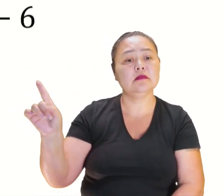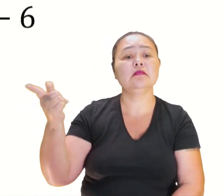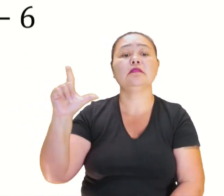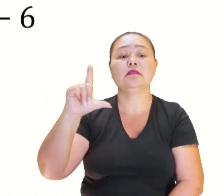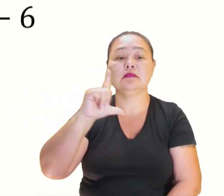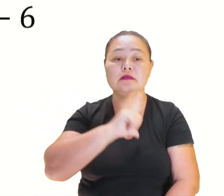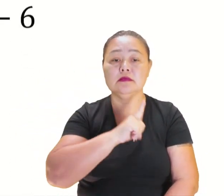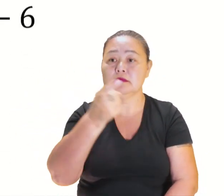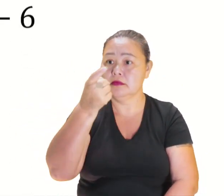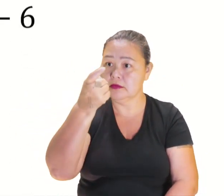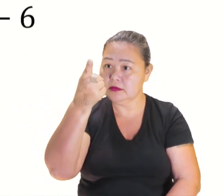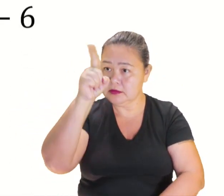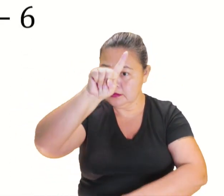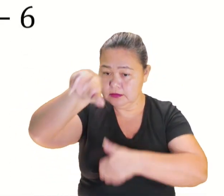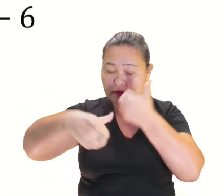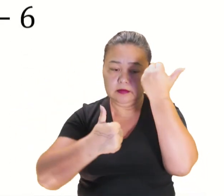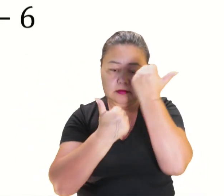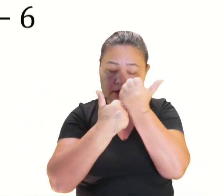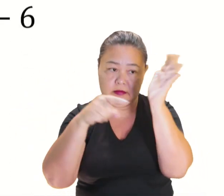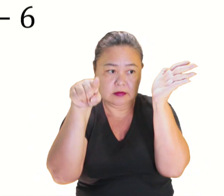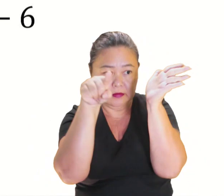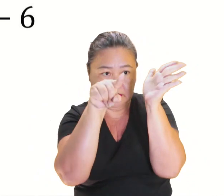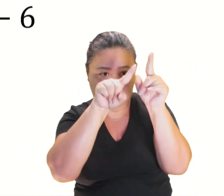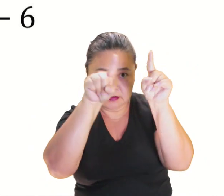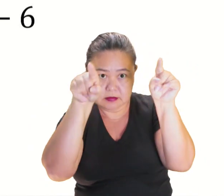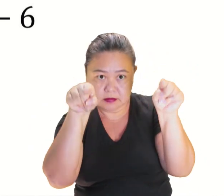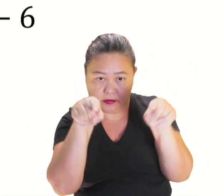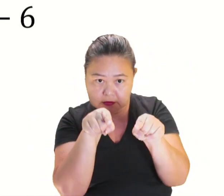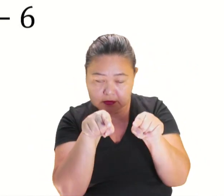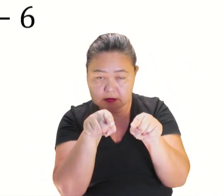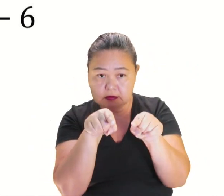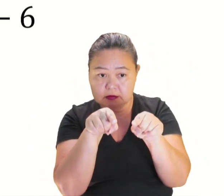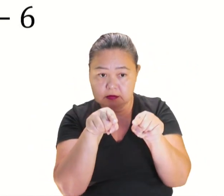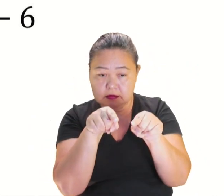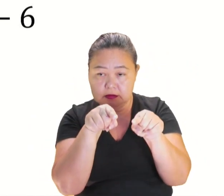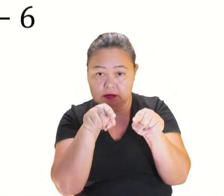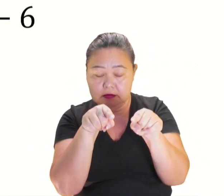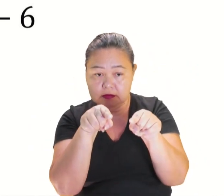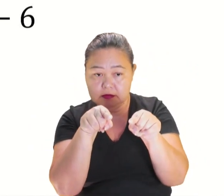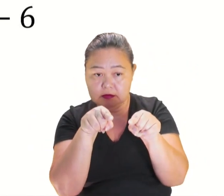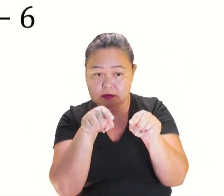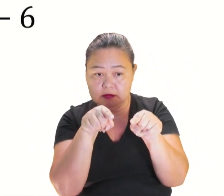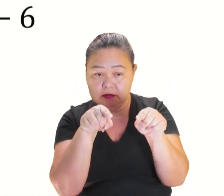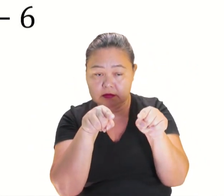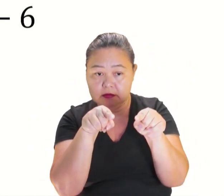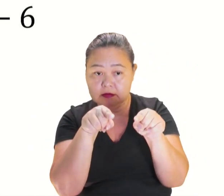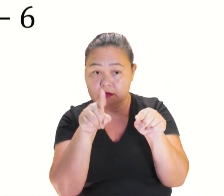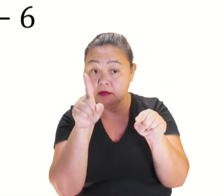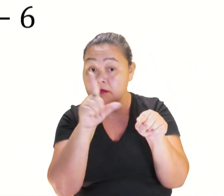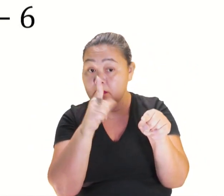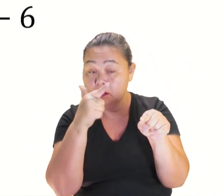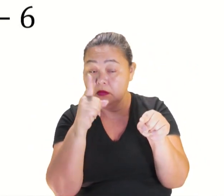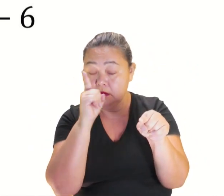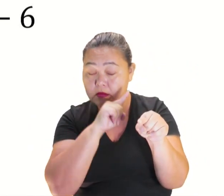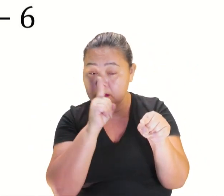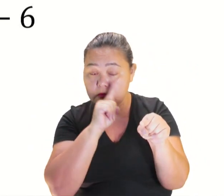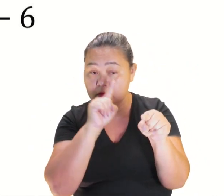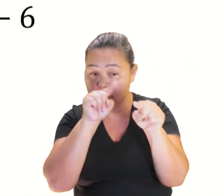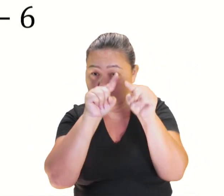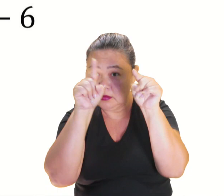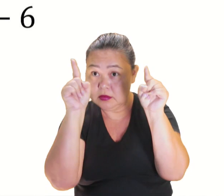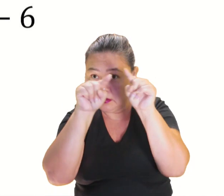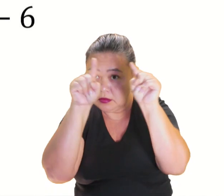toda vez onde aparecer o x, coloca um parênteses para não ficar, para não ter equívoco, tá?